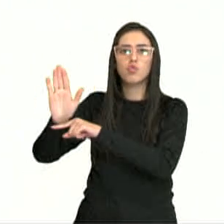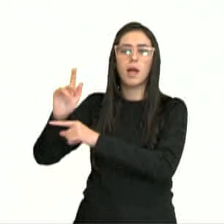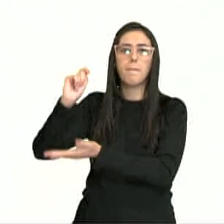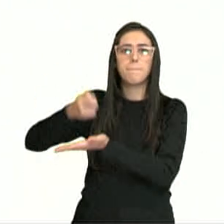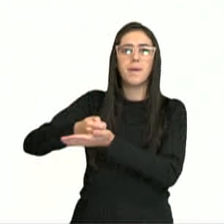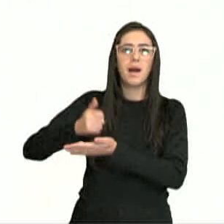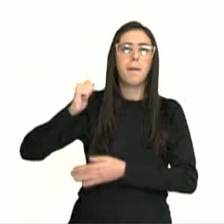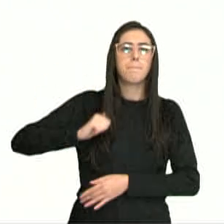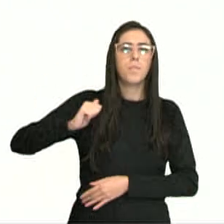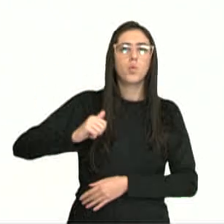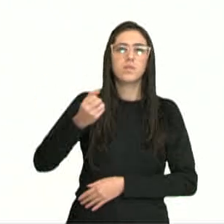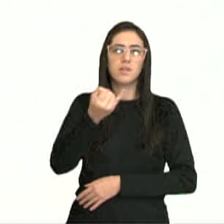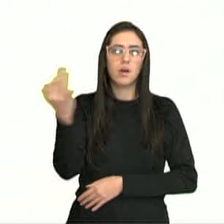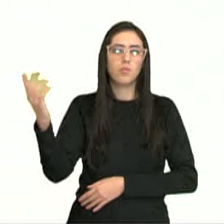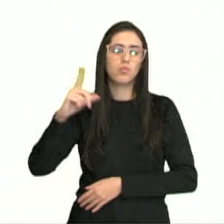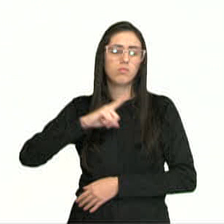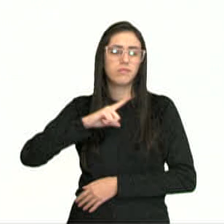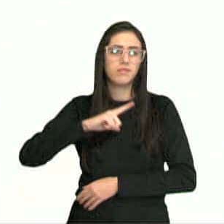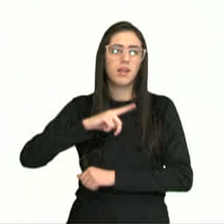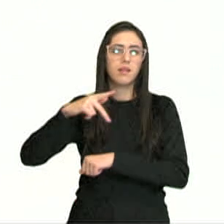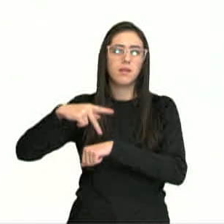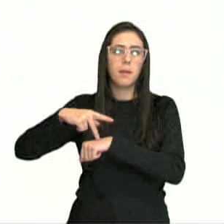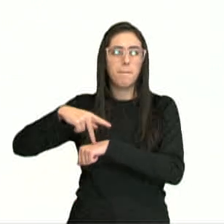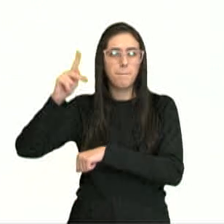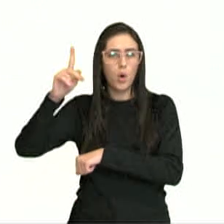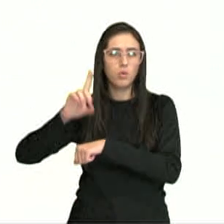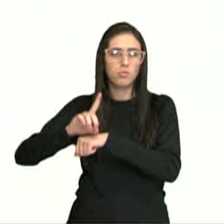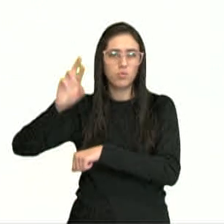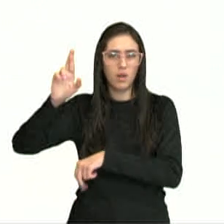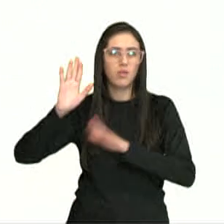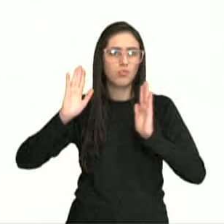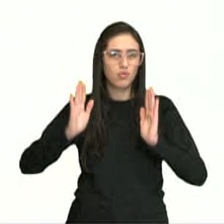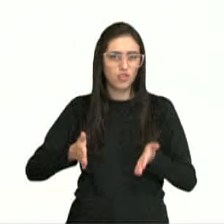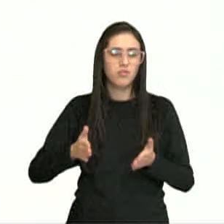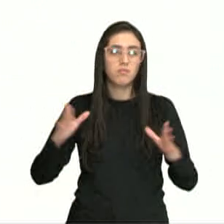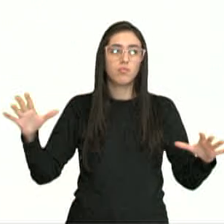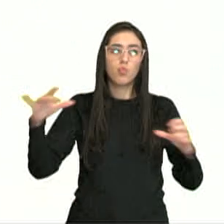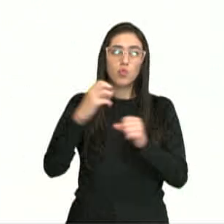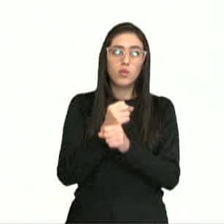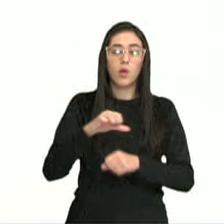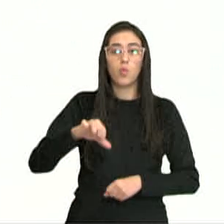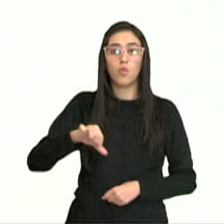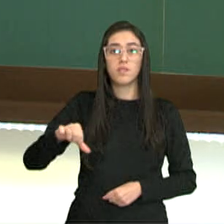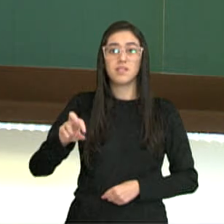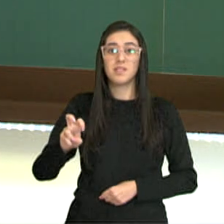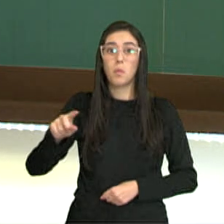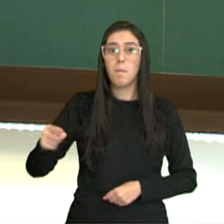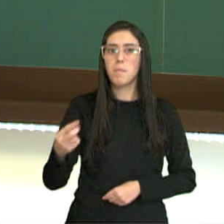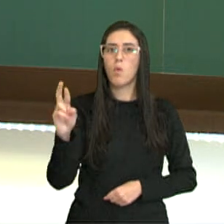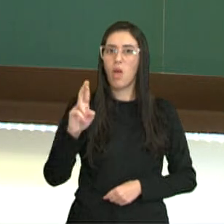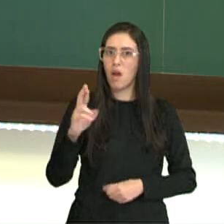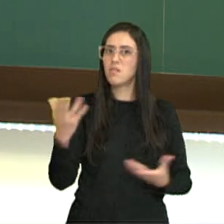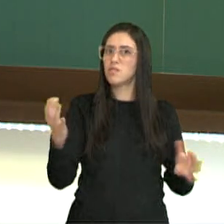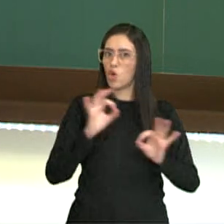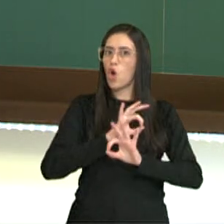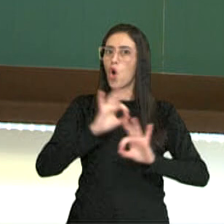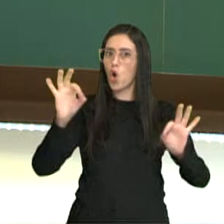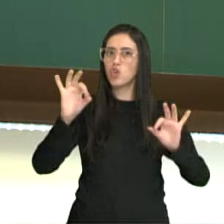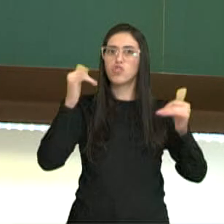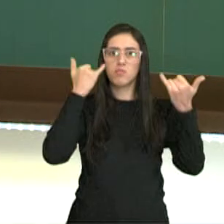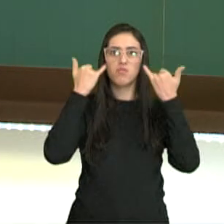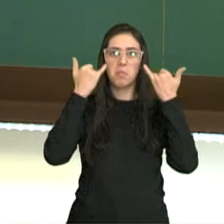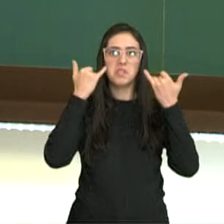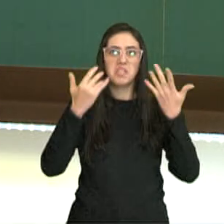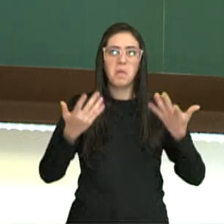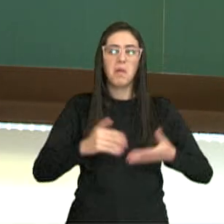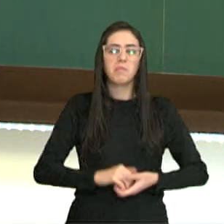em pós-doutorado para viabilizar essa fase. Falei que era uma ótima notícia, né? Que nós íamos ler. Pois